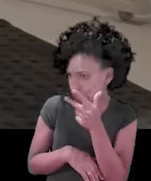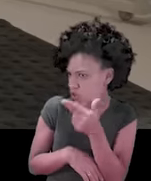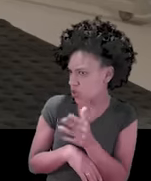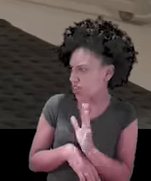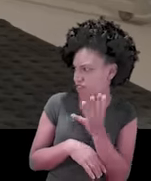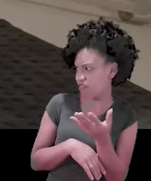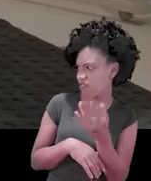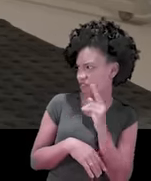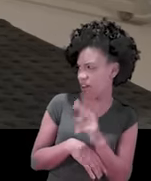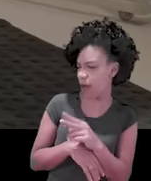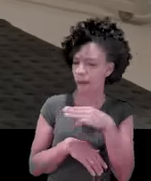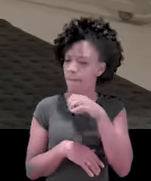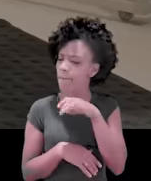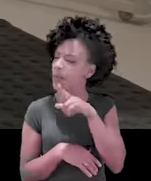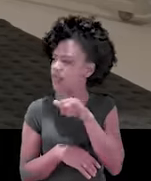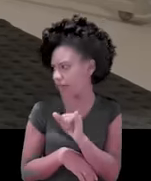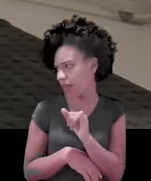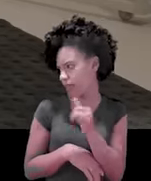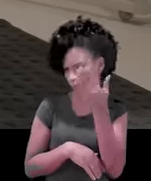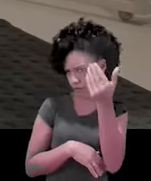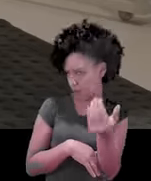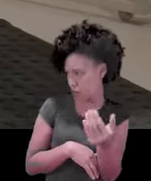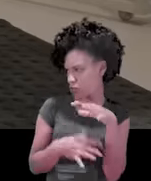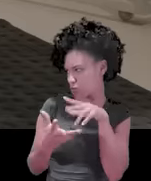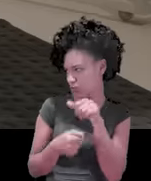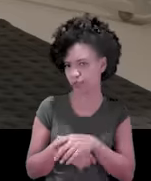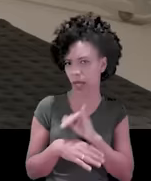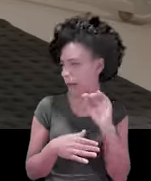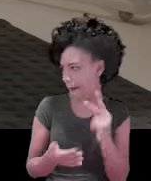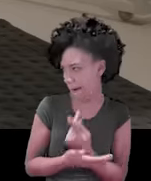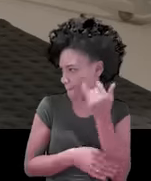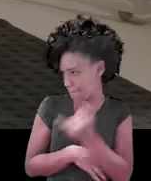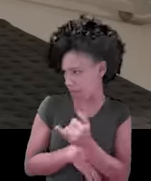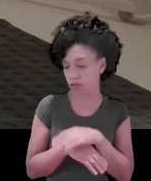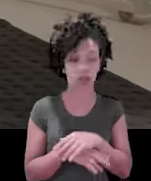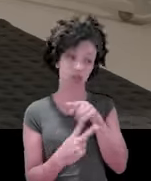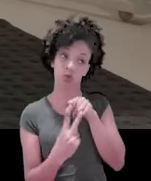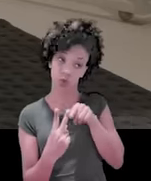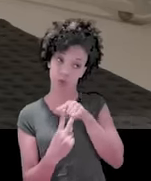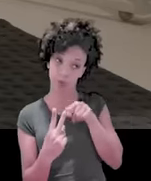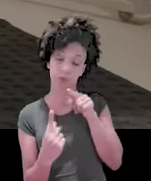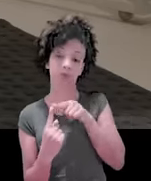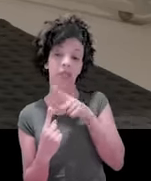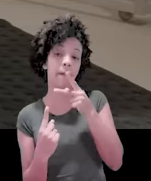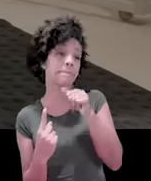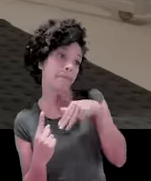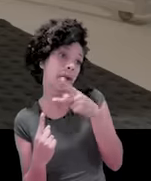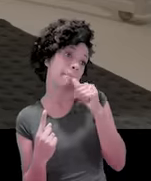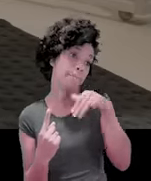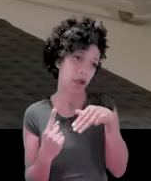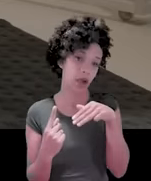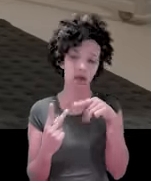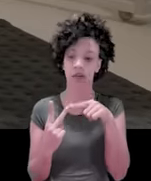louca quer fazer chamada o meio dei é conhecido aí no mundo é uma ideia engraçada que existe uma diferença tem duas chamadas o pam pam e